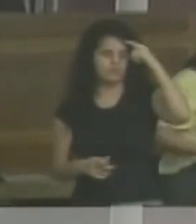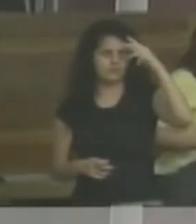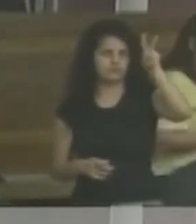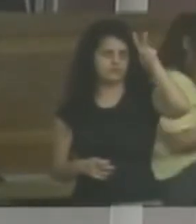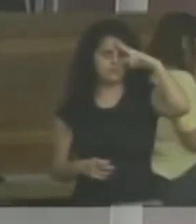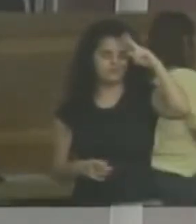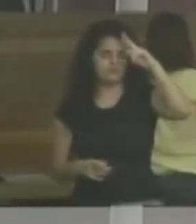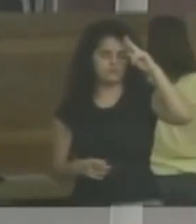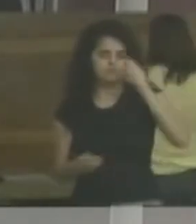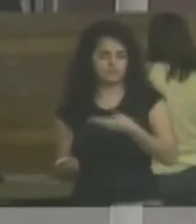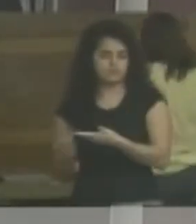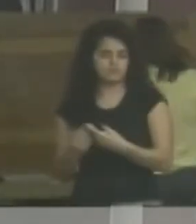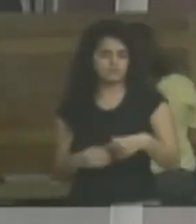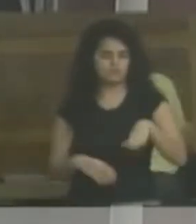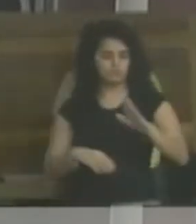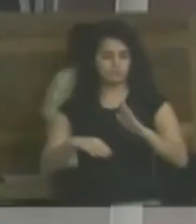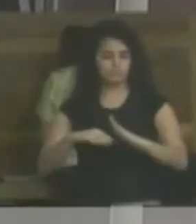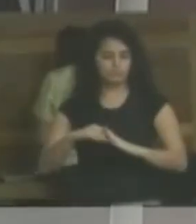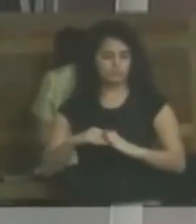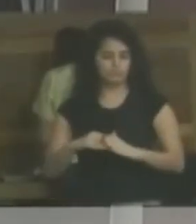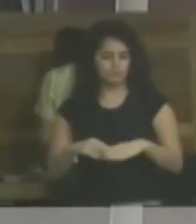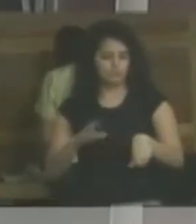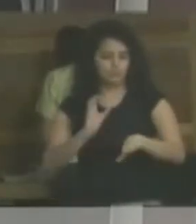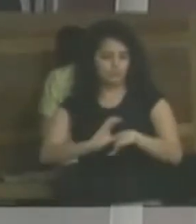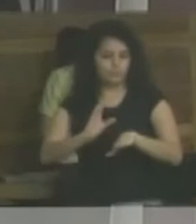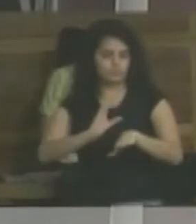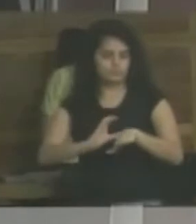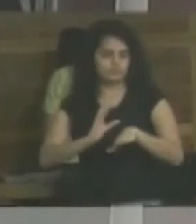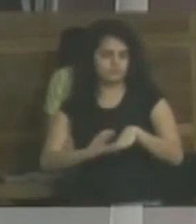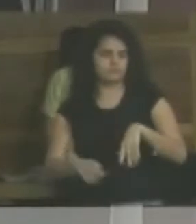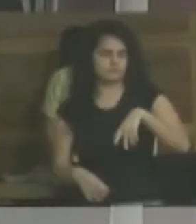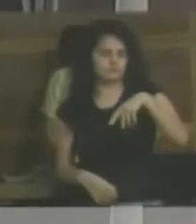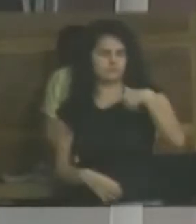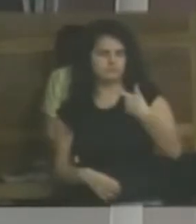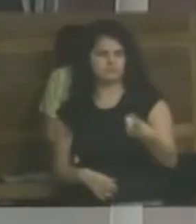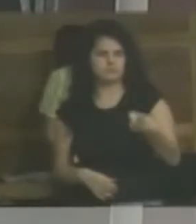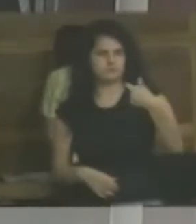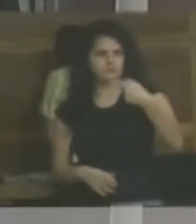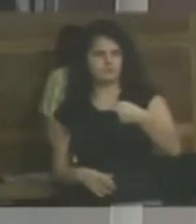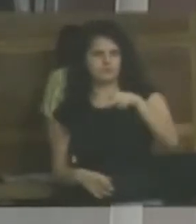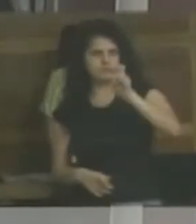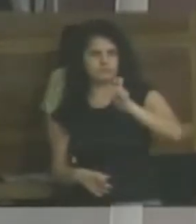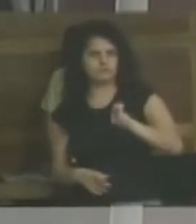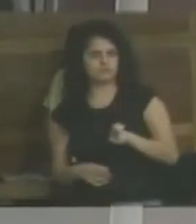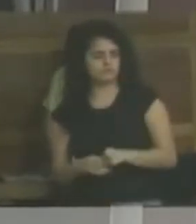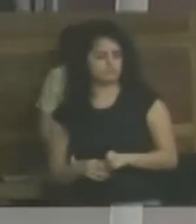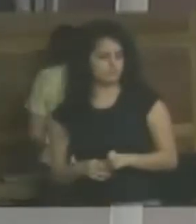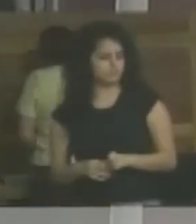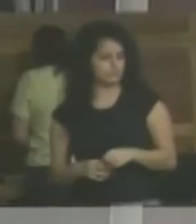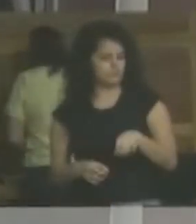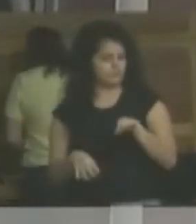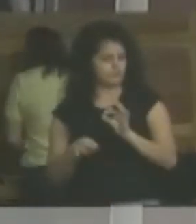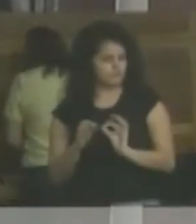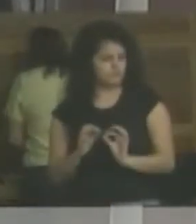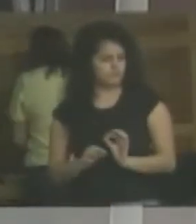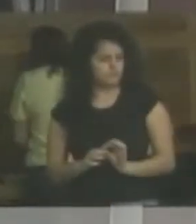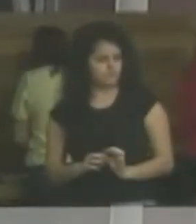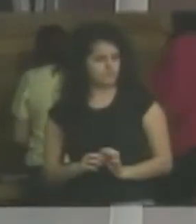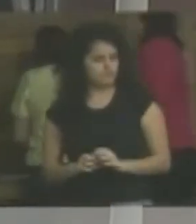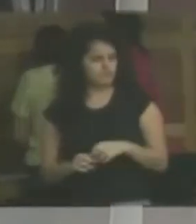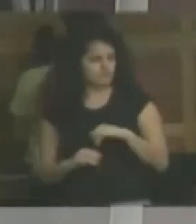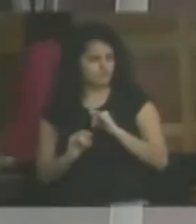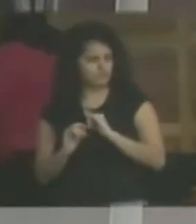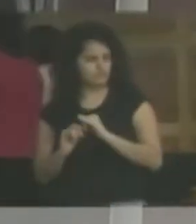profissional gratuita e de qualidade. Ao todo, são 175 vagas. Estão sendo distribuídos entre os cursos de assistente de logística, agente de